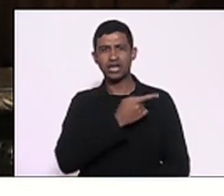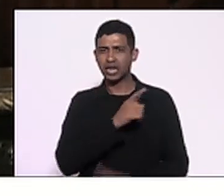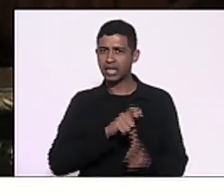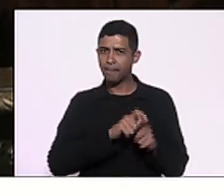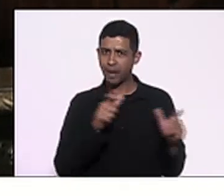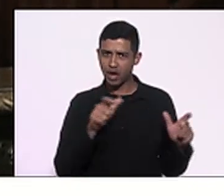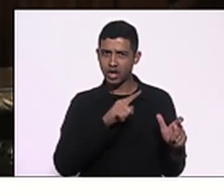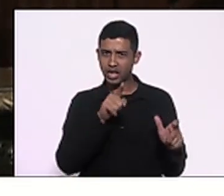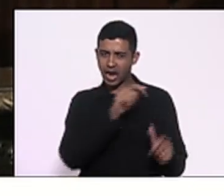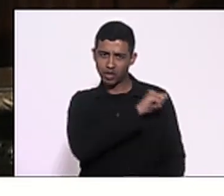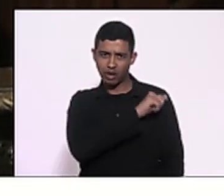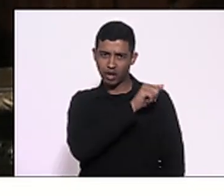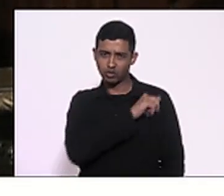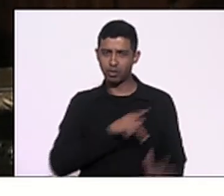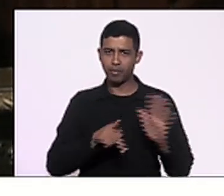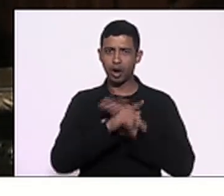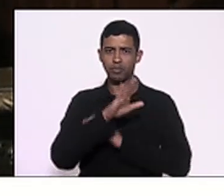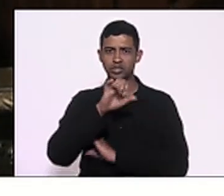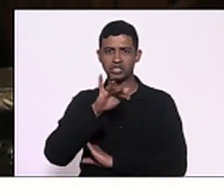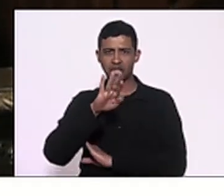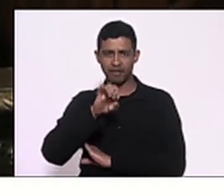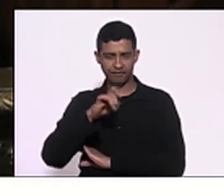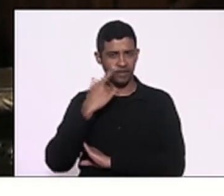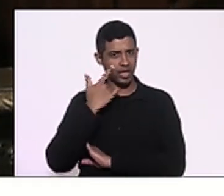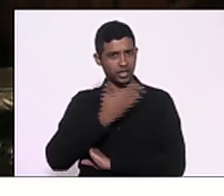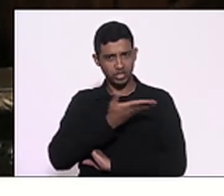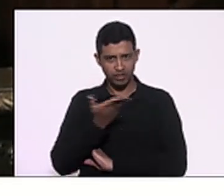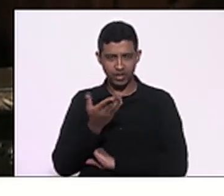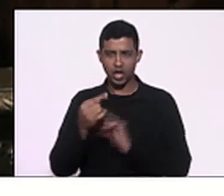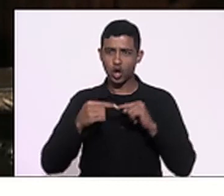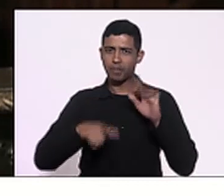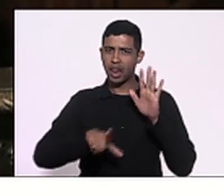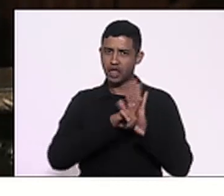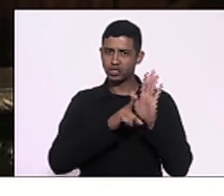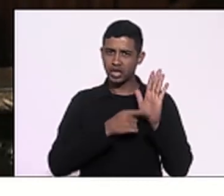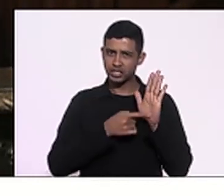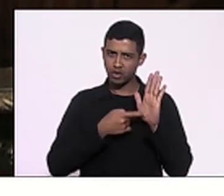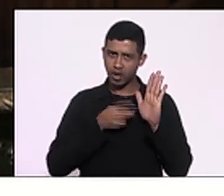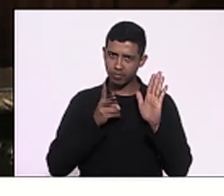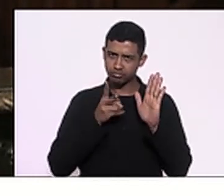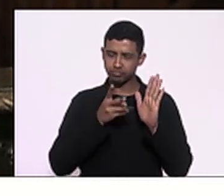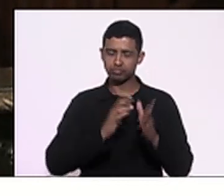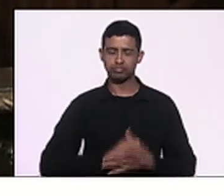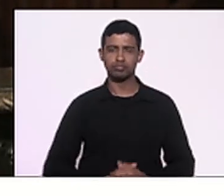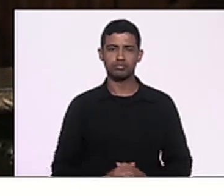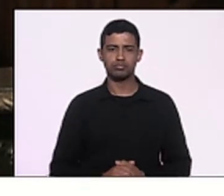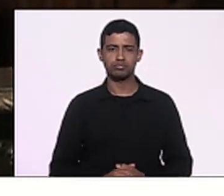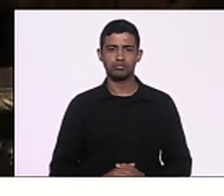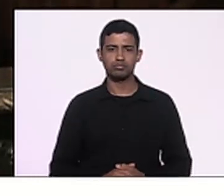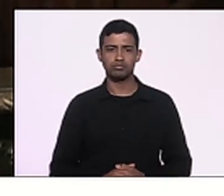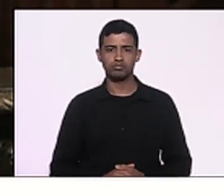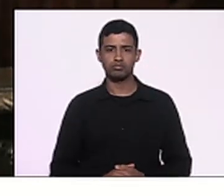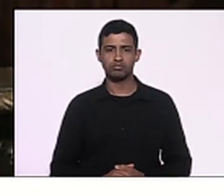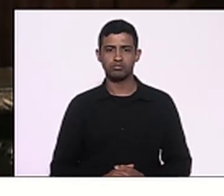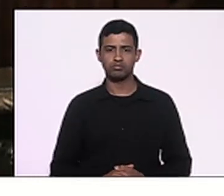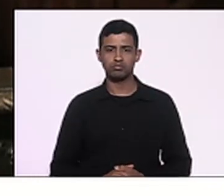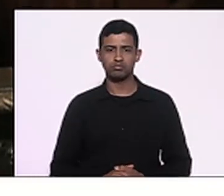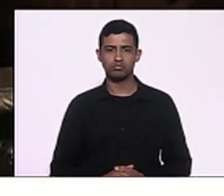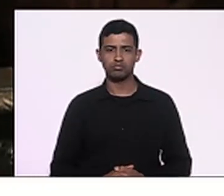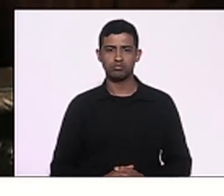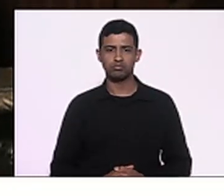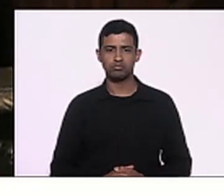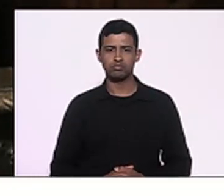Rio Branco, no Acre, vai interferir na escolha do reitor da Federal de Pelotas, no Rio Grande do Sul. Mas que negócio é esse? Que